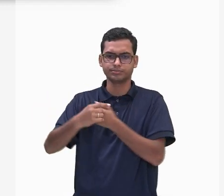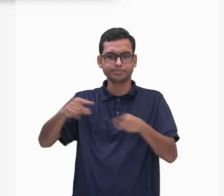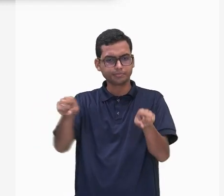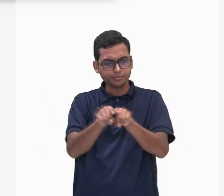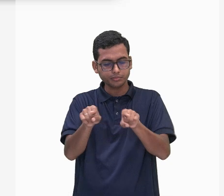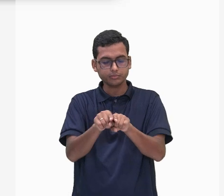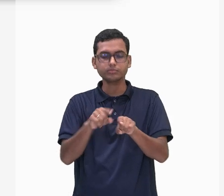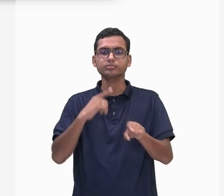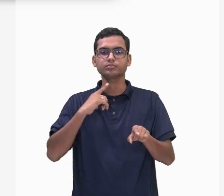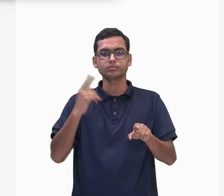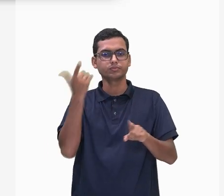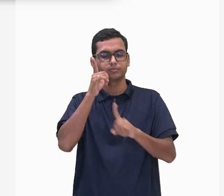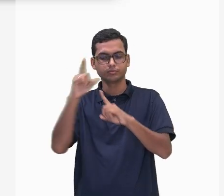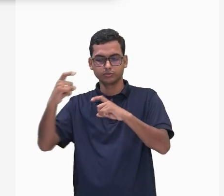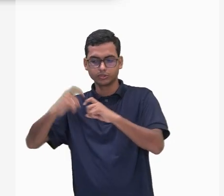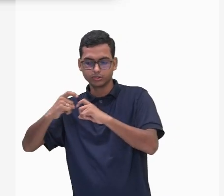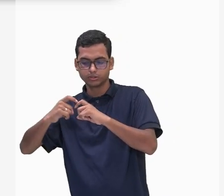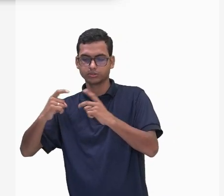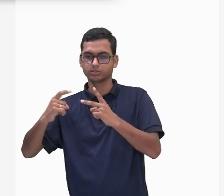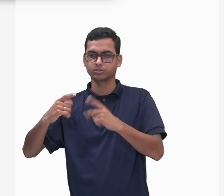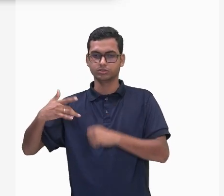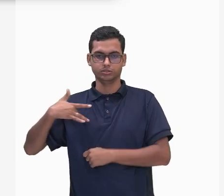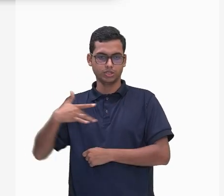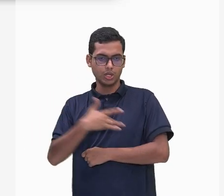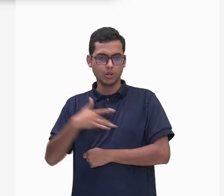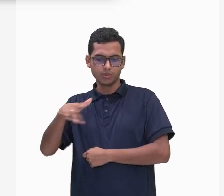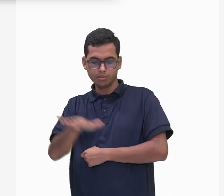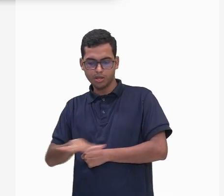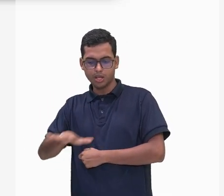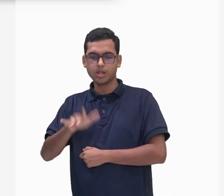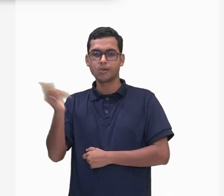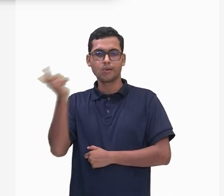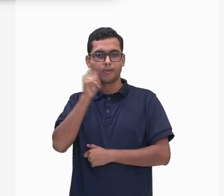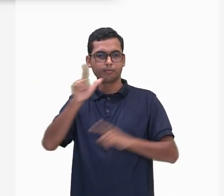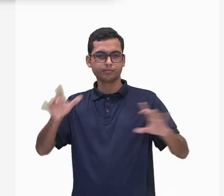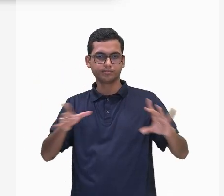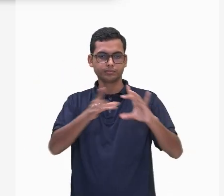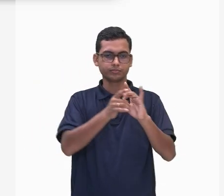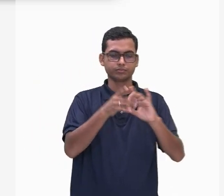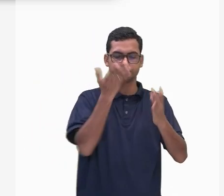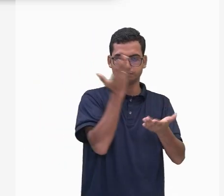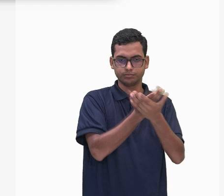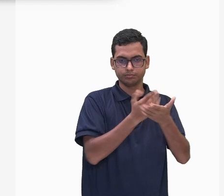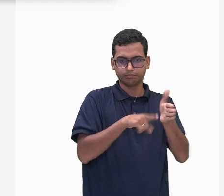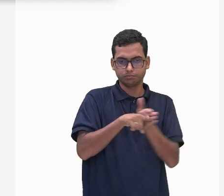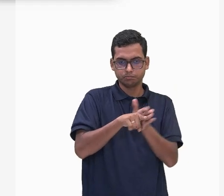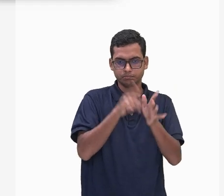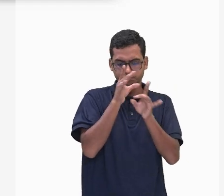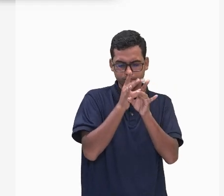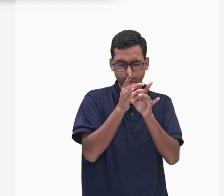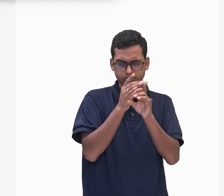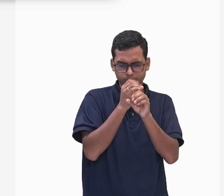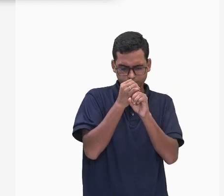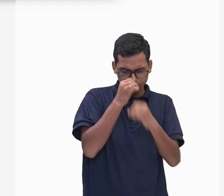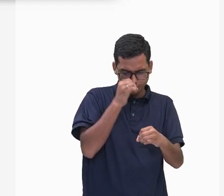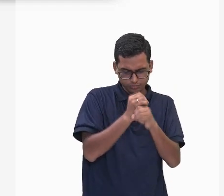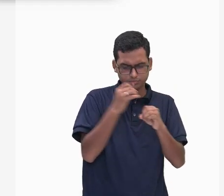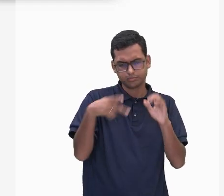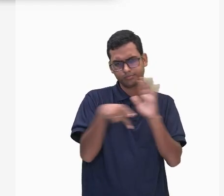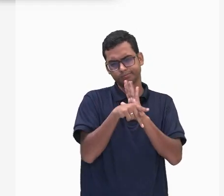medicina, com a área da saúde. Né? Então, a gente observa aí novamente esse instrumento bem importante na ciência, que é o